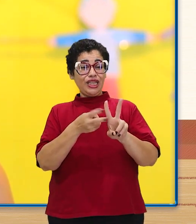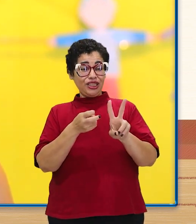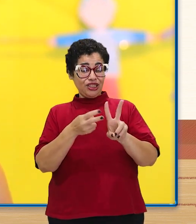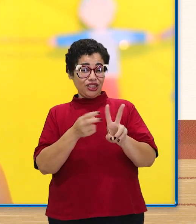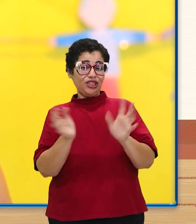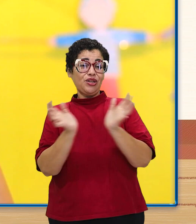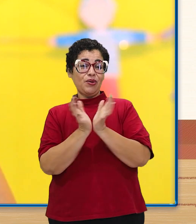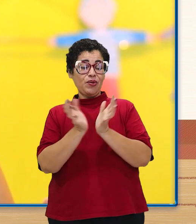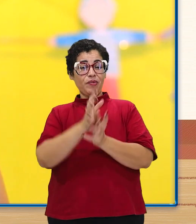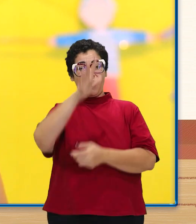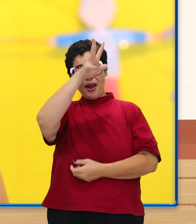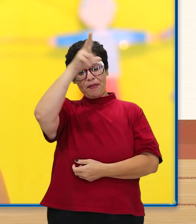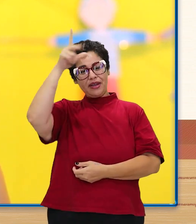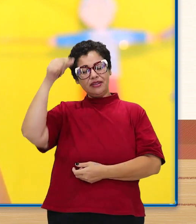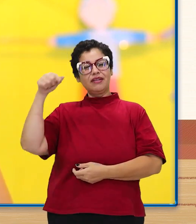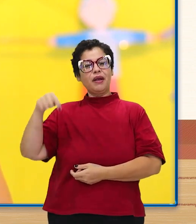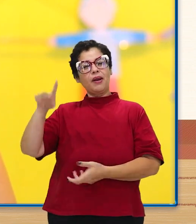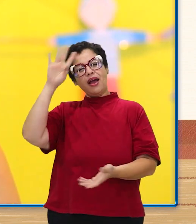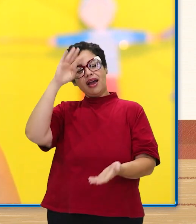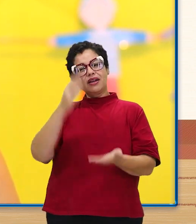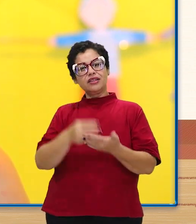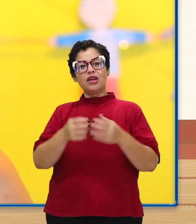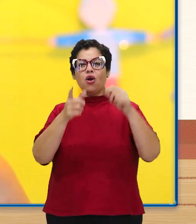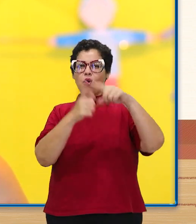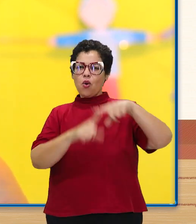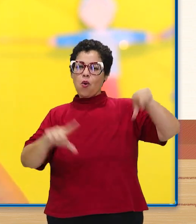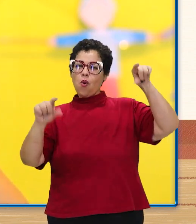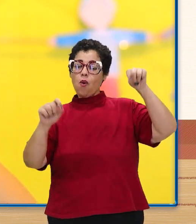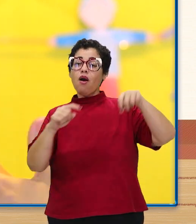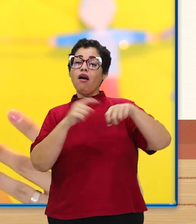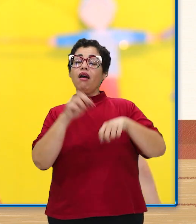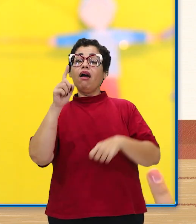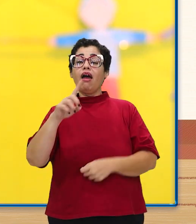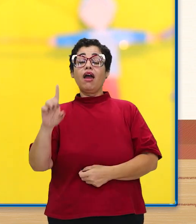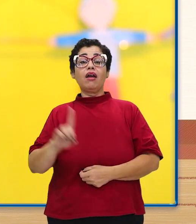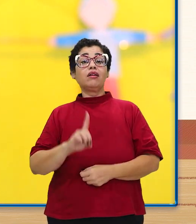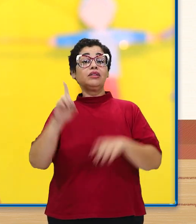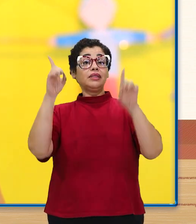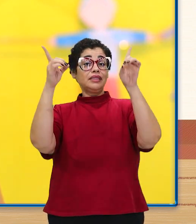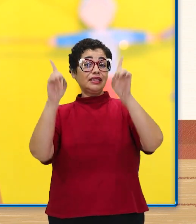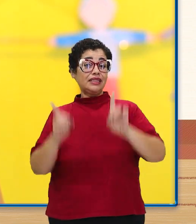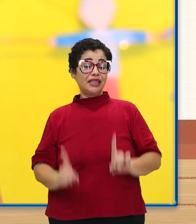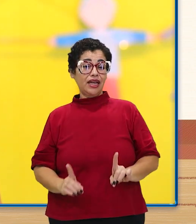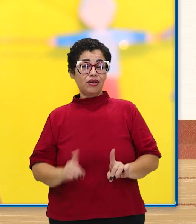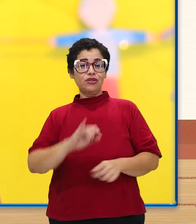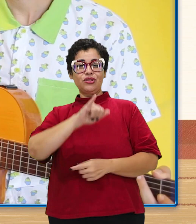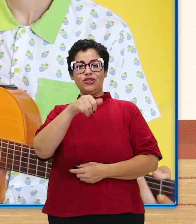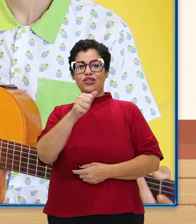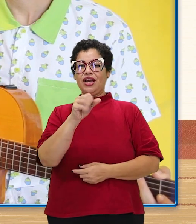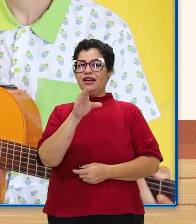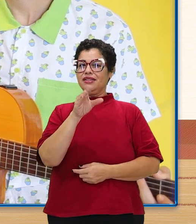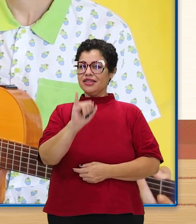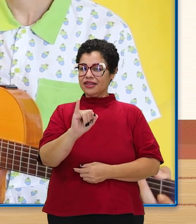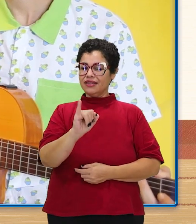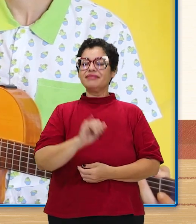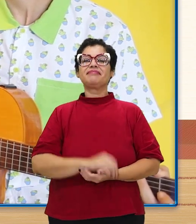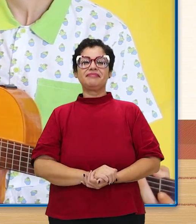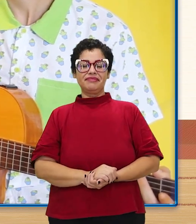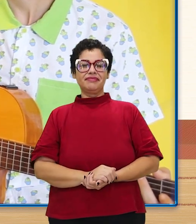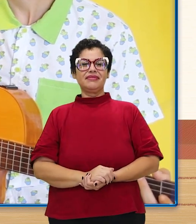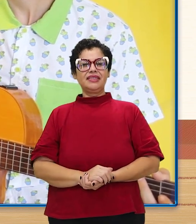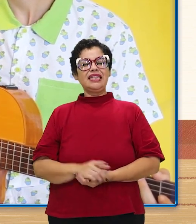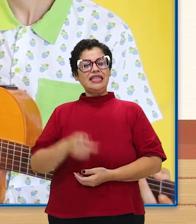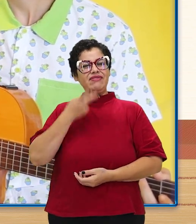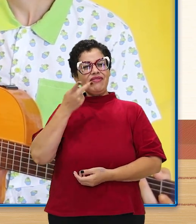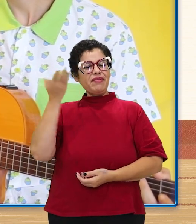da Amazônia, acreditava-se que a lua era, na verdade, um deus chamado Jaci. Diziam que